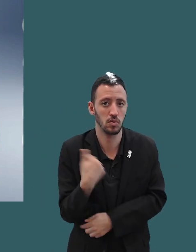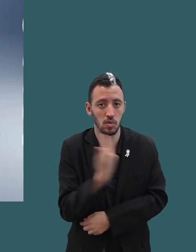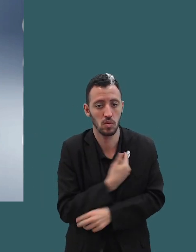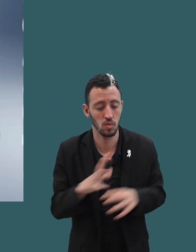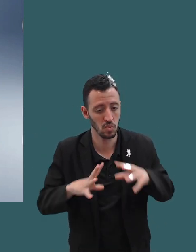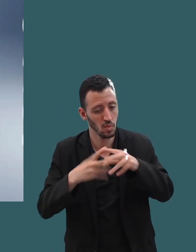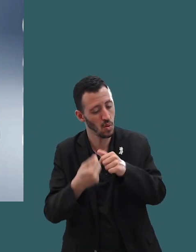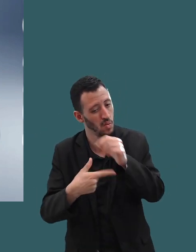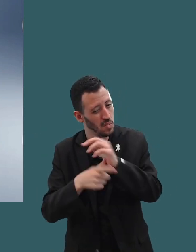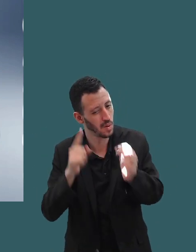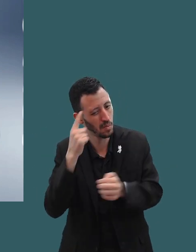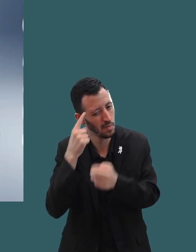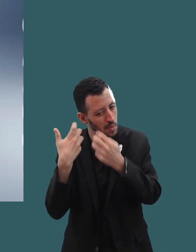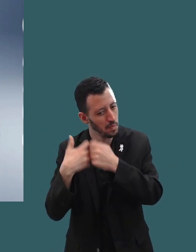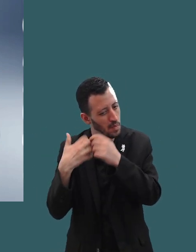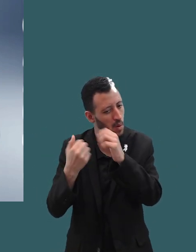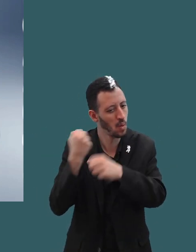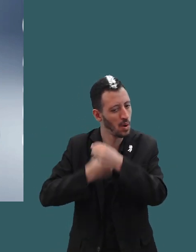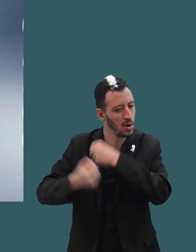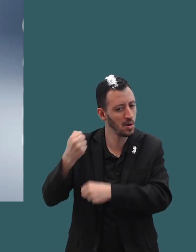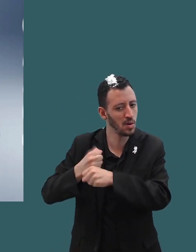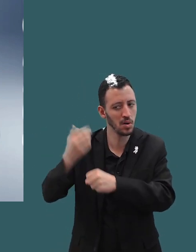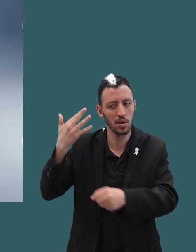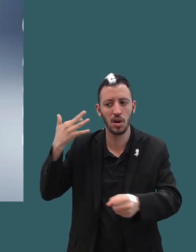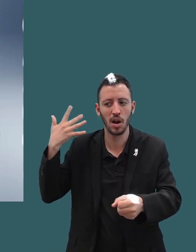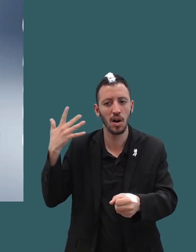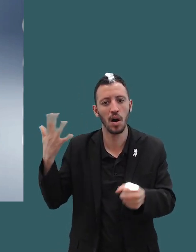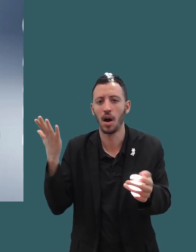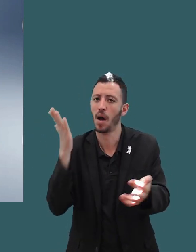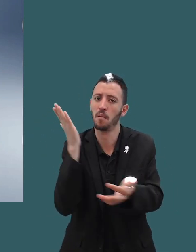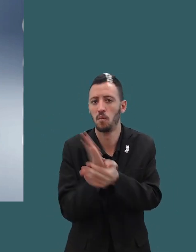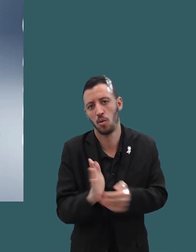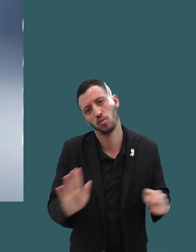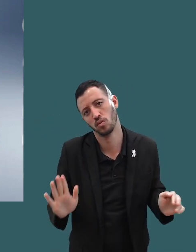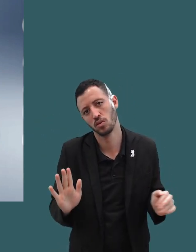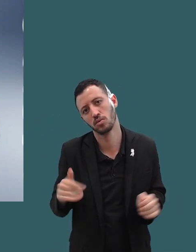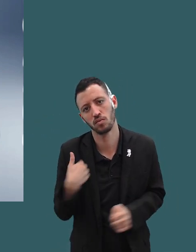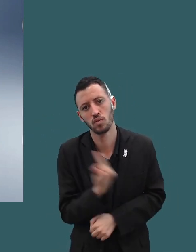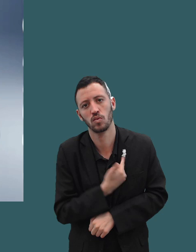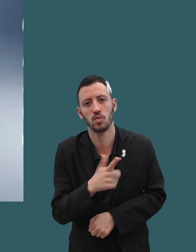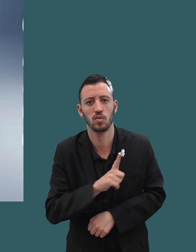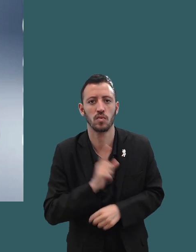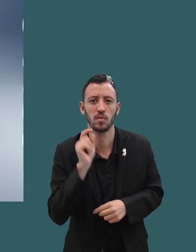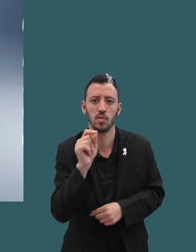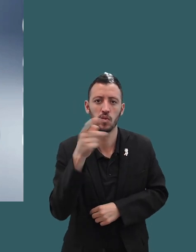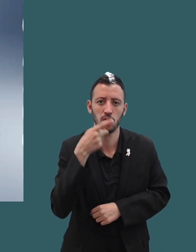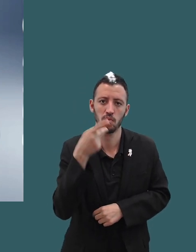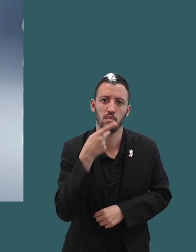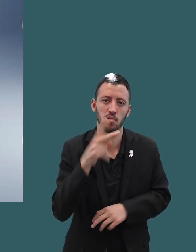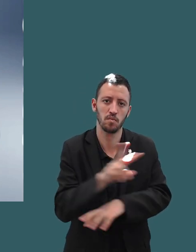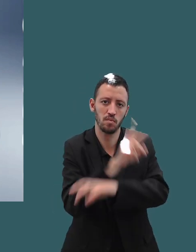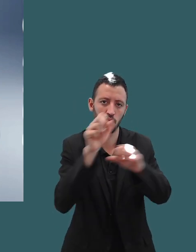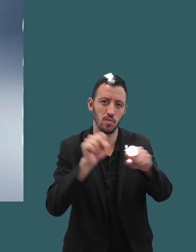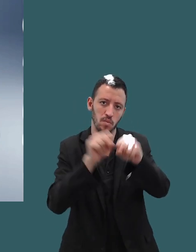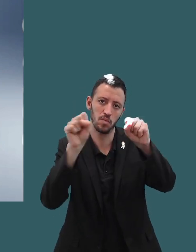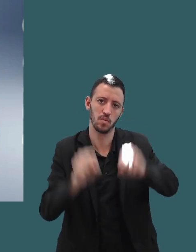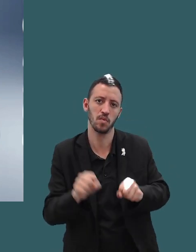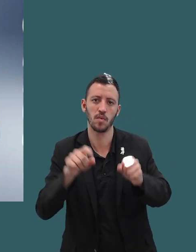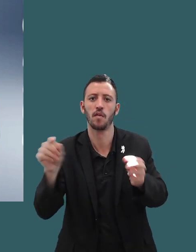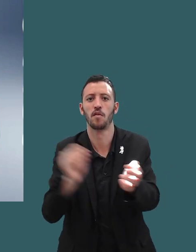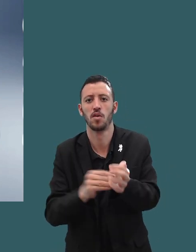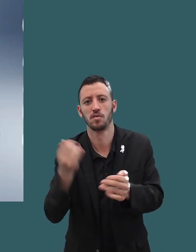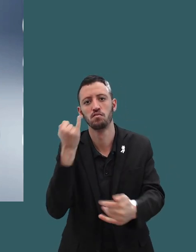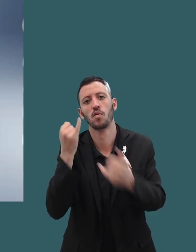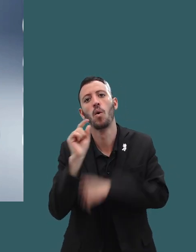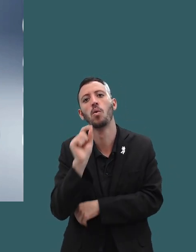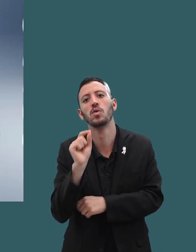gente pensava que era desinformação uns anos atrás já não é mais isso, já mudou. A gente tem o que a gente fala em sistema desinformativo.